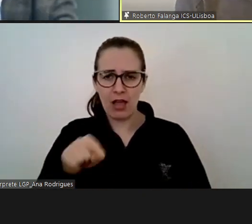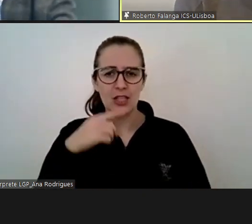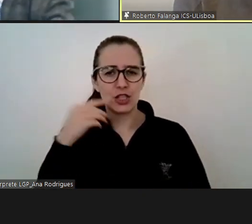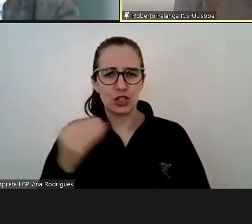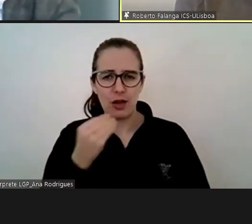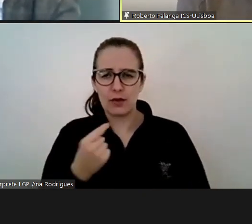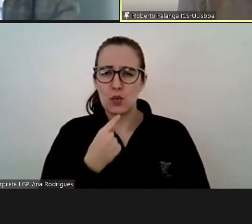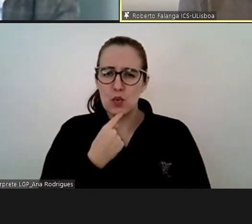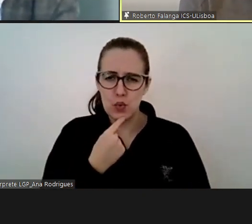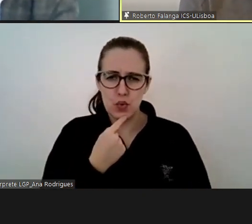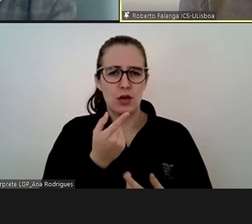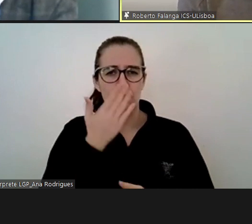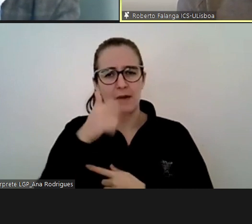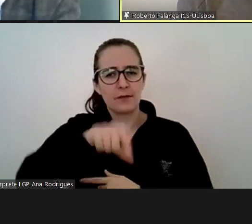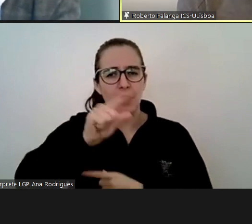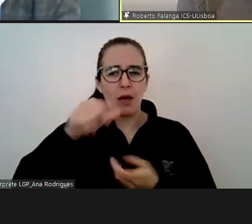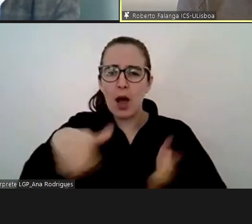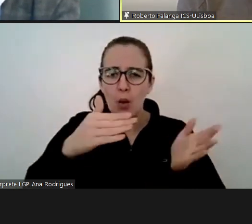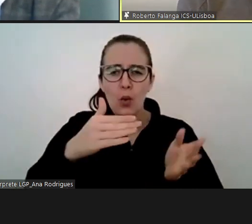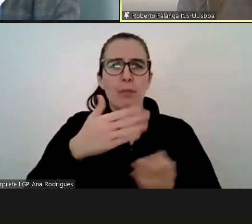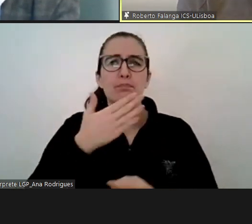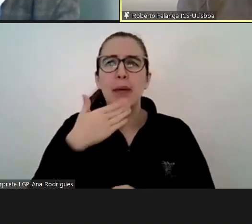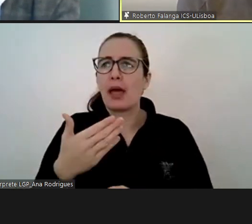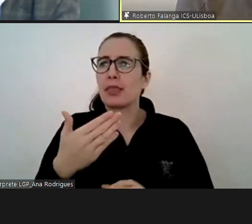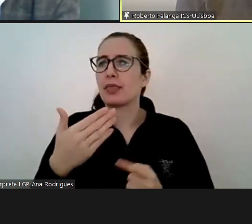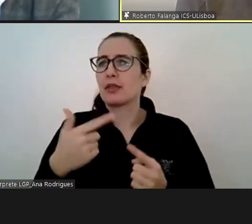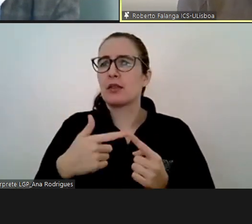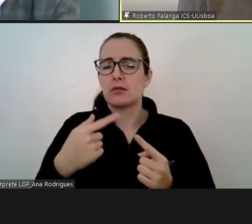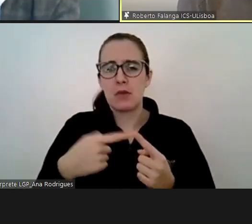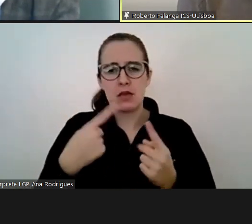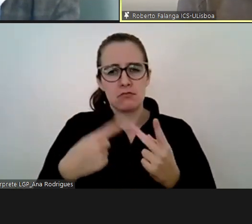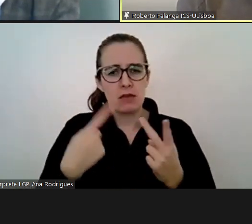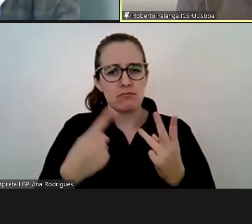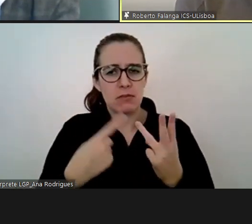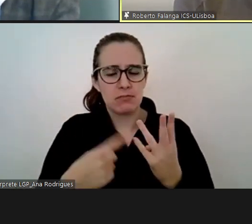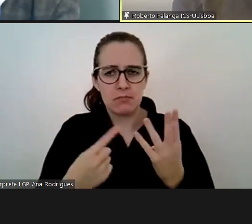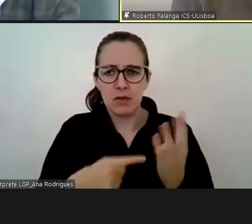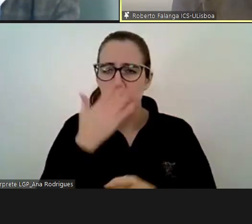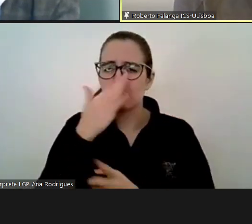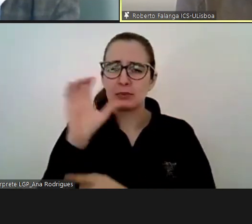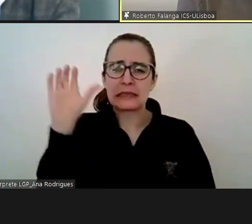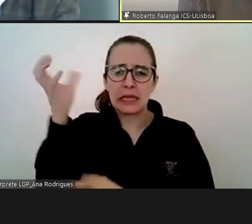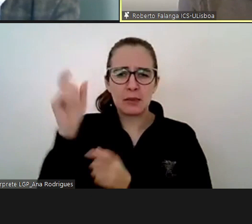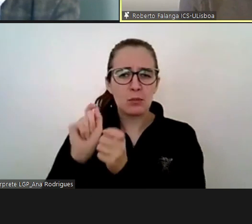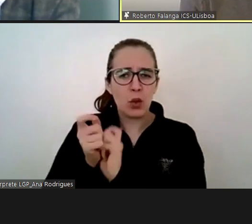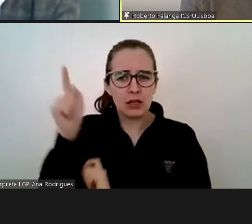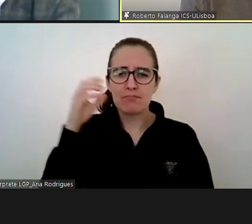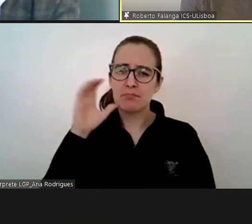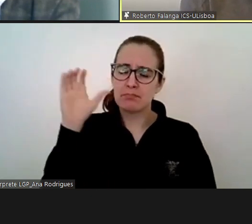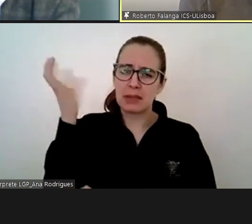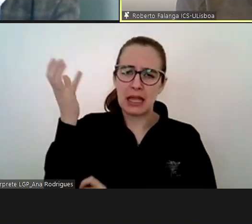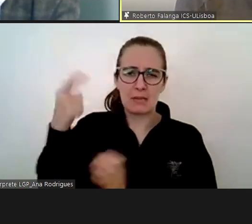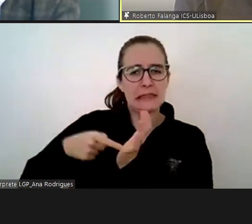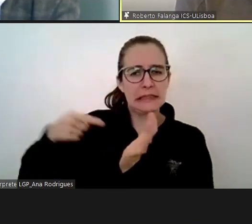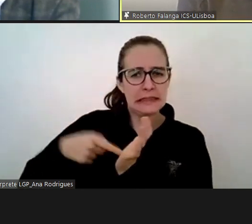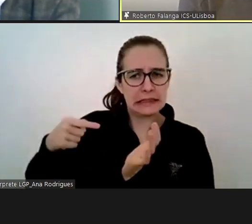jovens nas ruas a pedir medidas concretas, para as alterações climáticas. E eu, até agora,